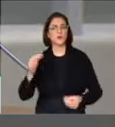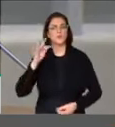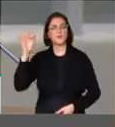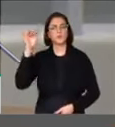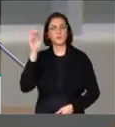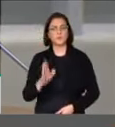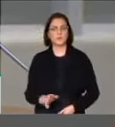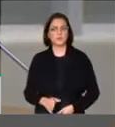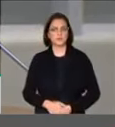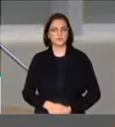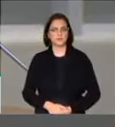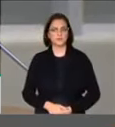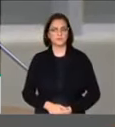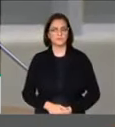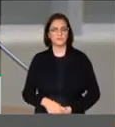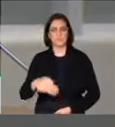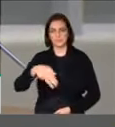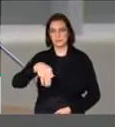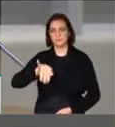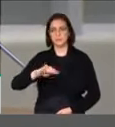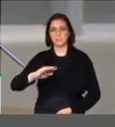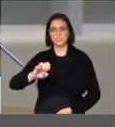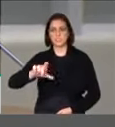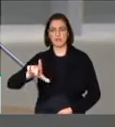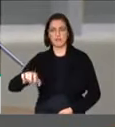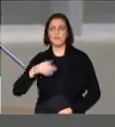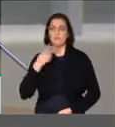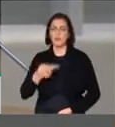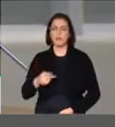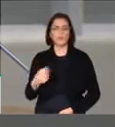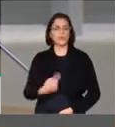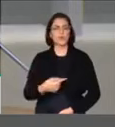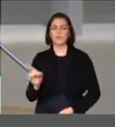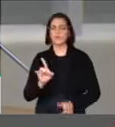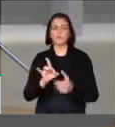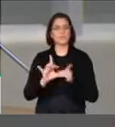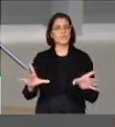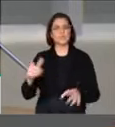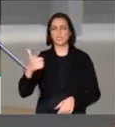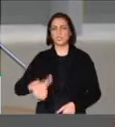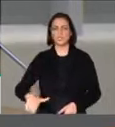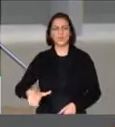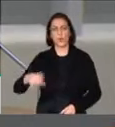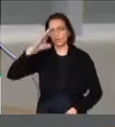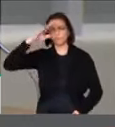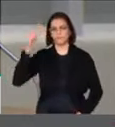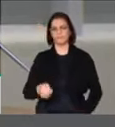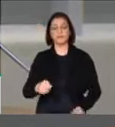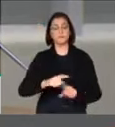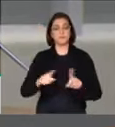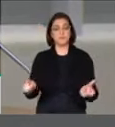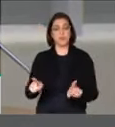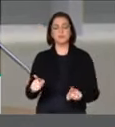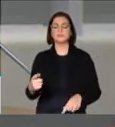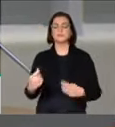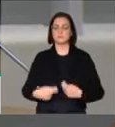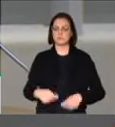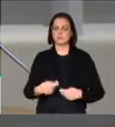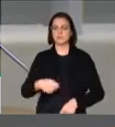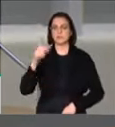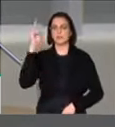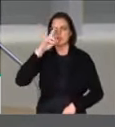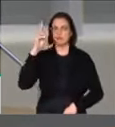falava a Michelle, nós não deixaremos uma nova ditadura, mas para isso é fundamental que se tenha